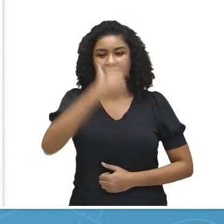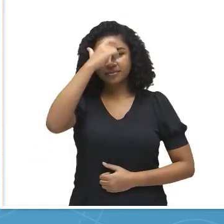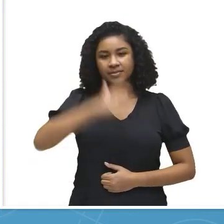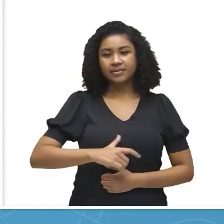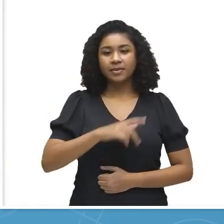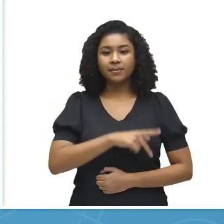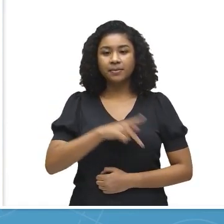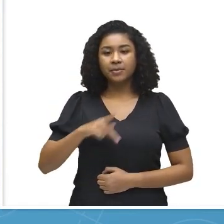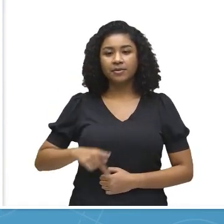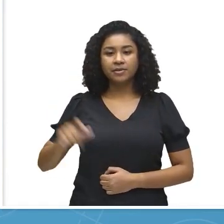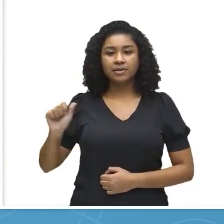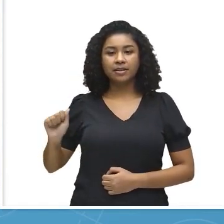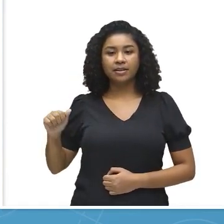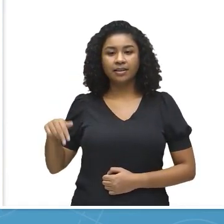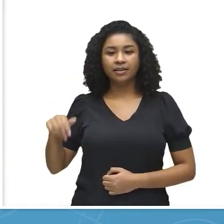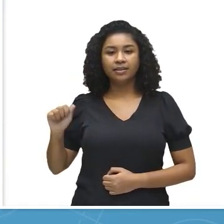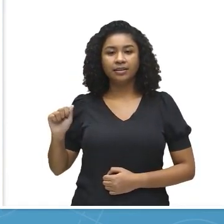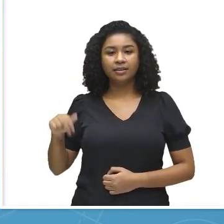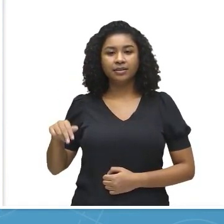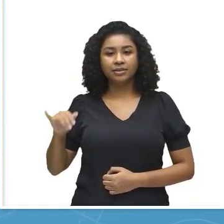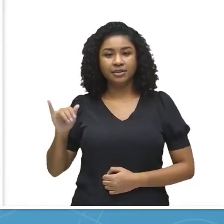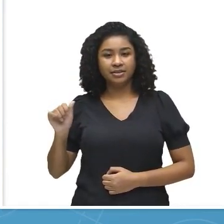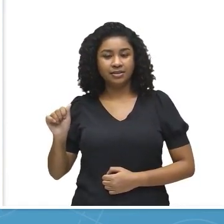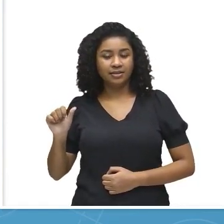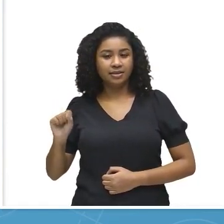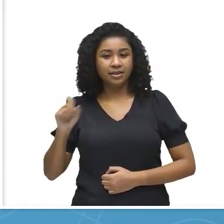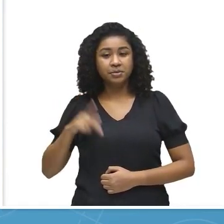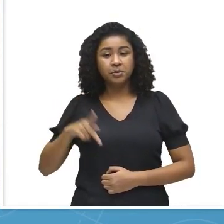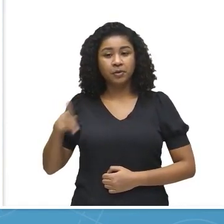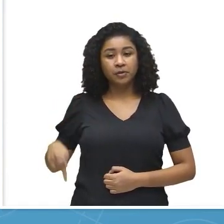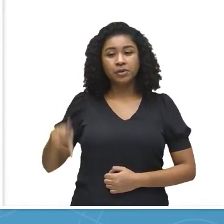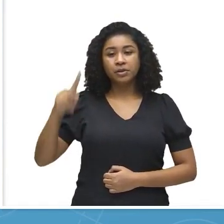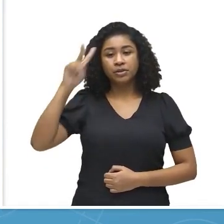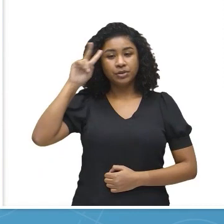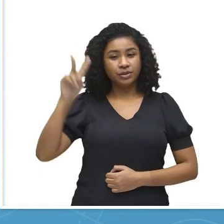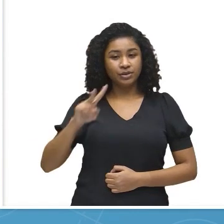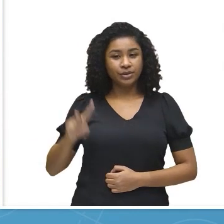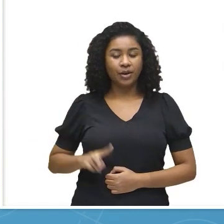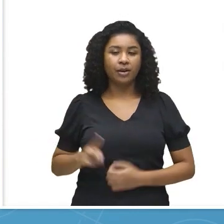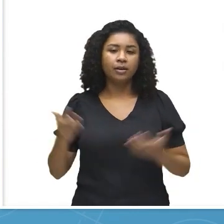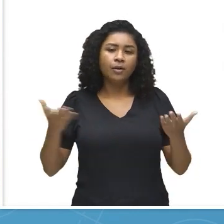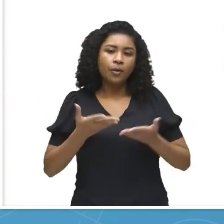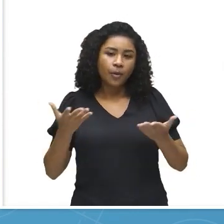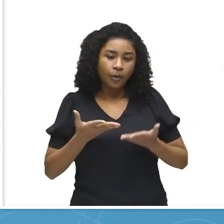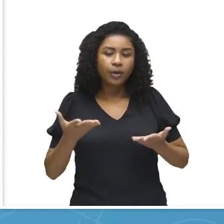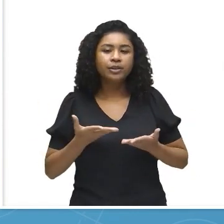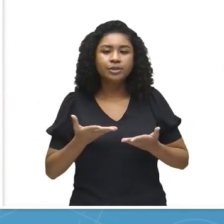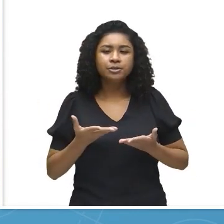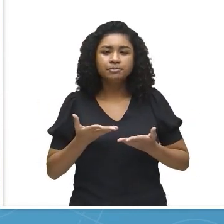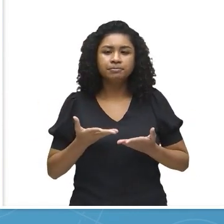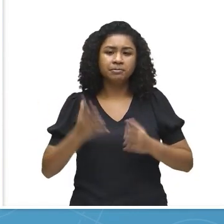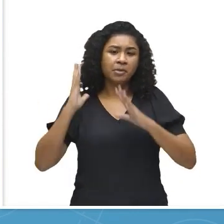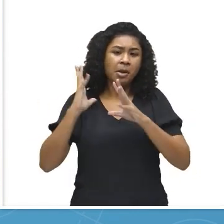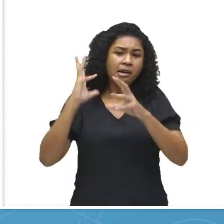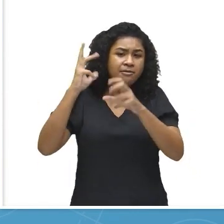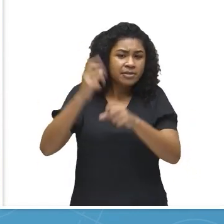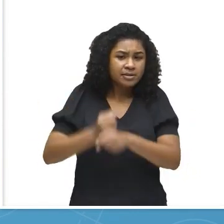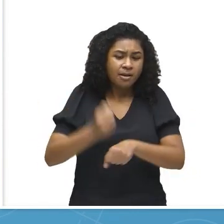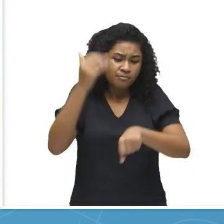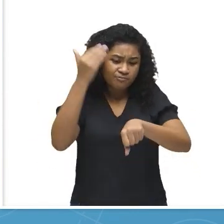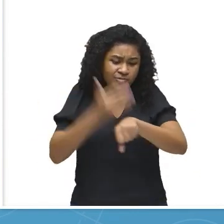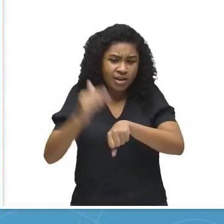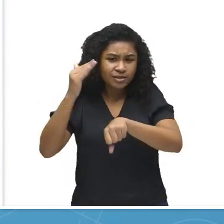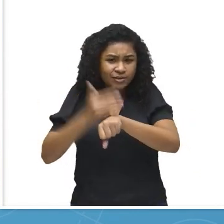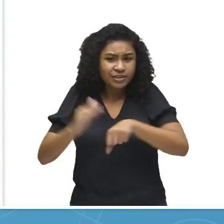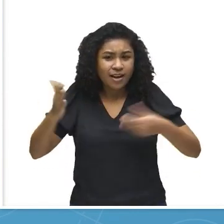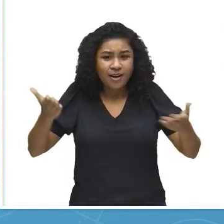Ananias Carvalho, seu professor de História, e hoje a gente vai colocar em prática o que a gente aprendeu na última aula. A gente vai colocar em prática através